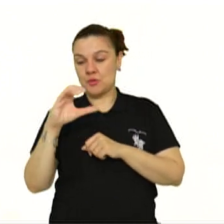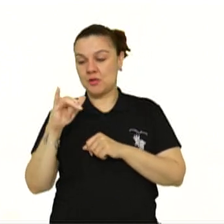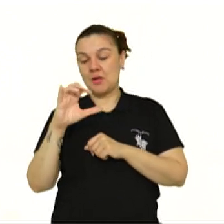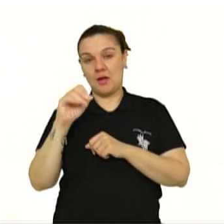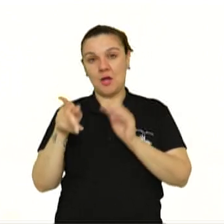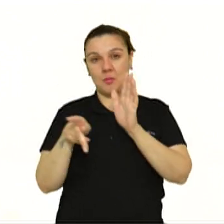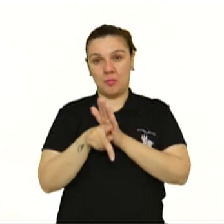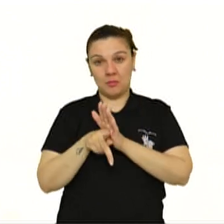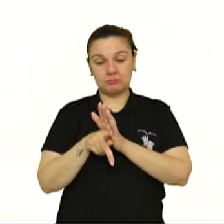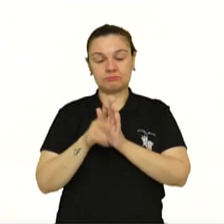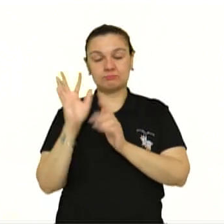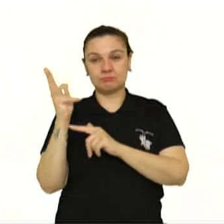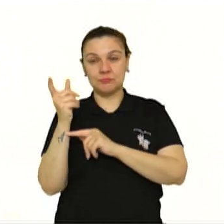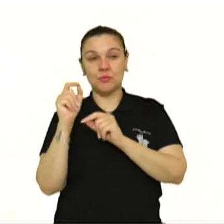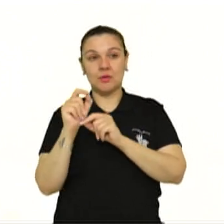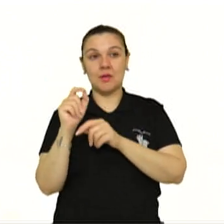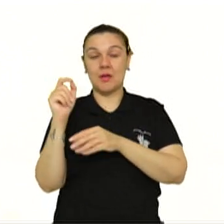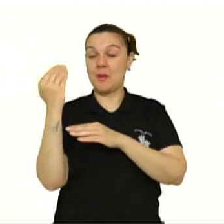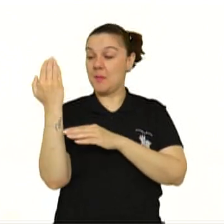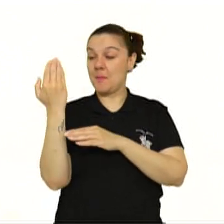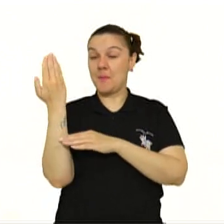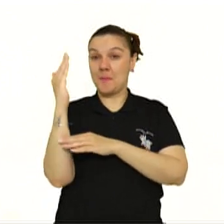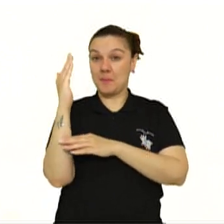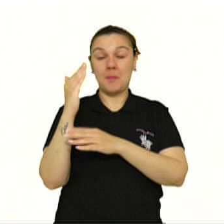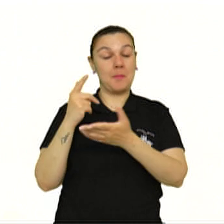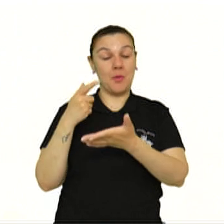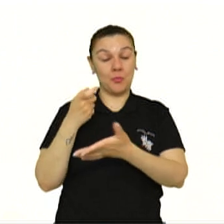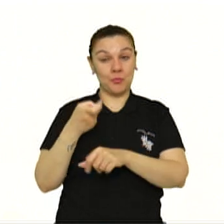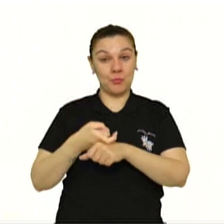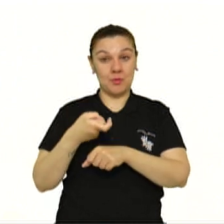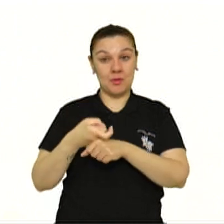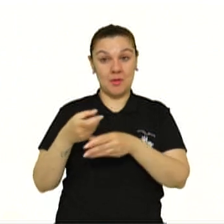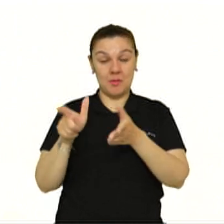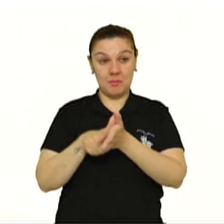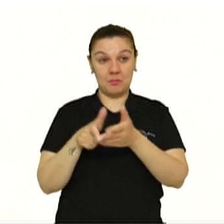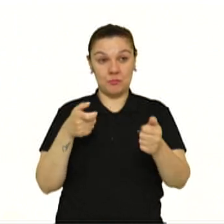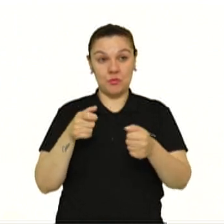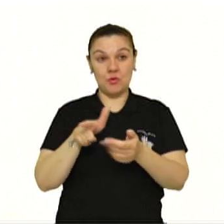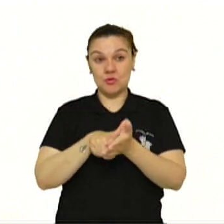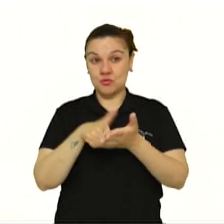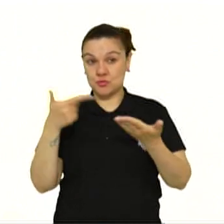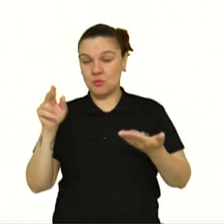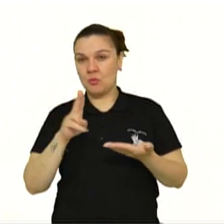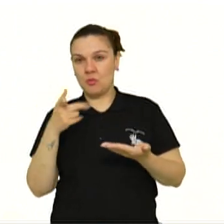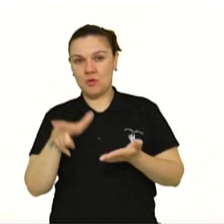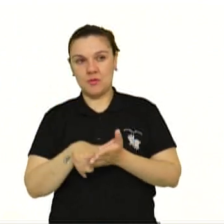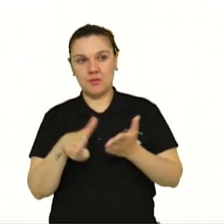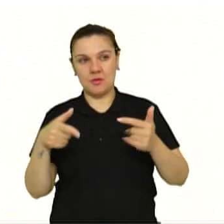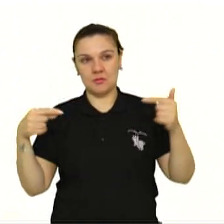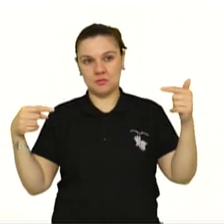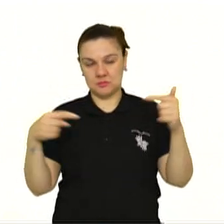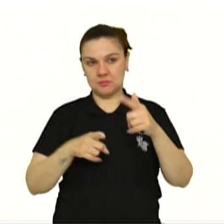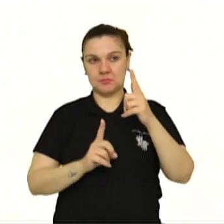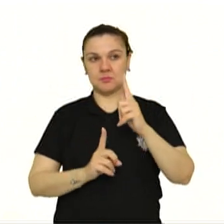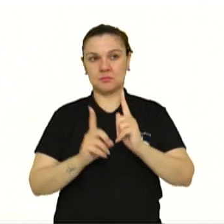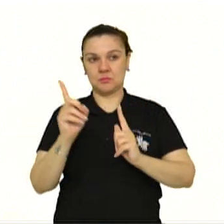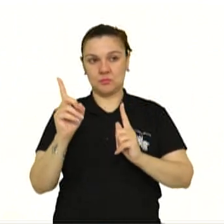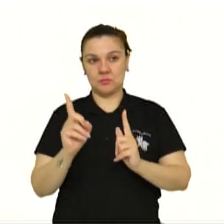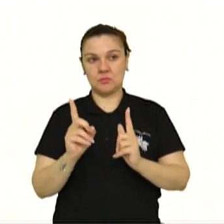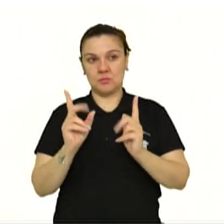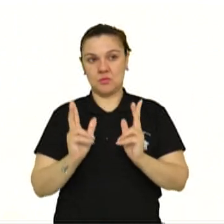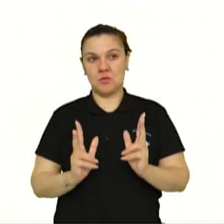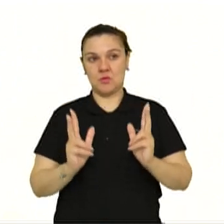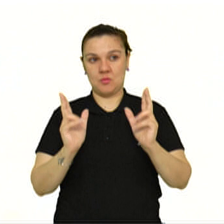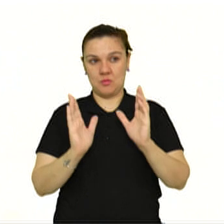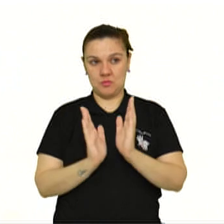ideia aí. Ele é feito com papelão, cola, jornal ou revista, tá? E pode ser feito também com palitinho de churrasco. Então, você